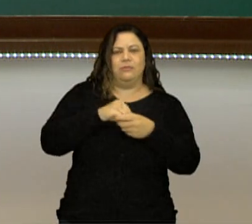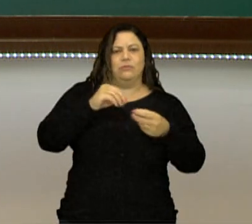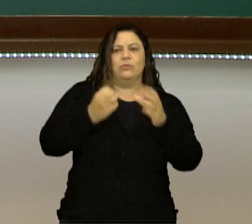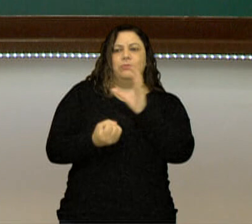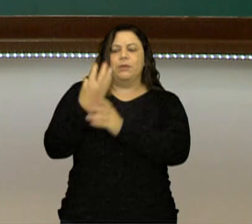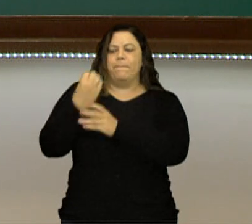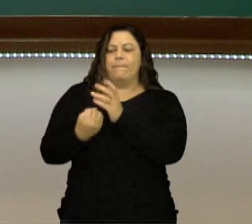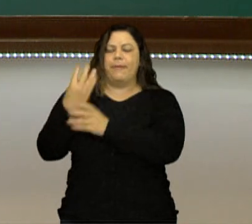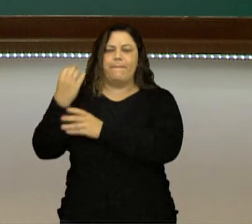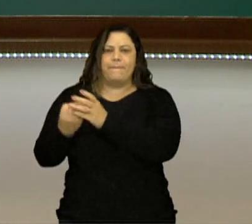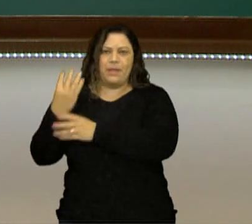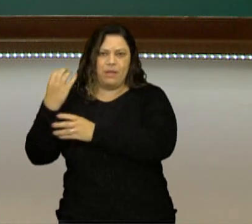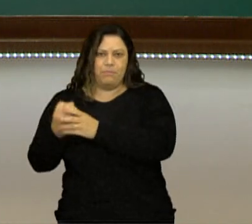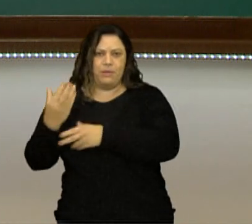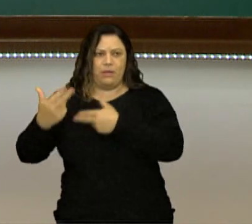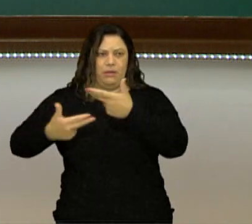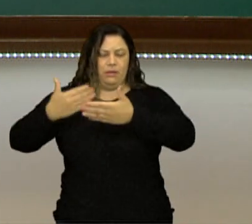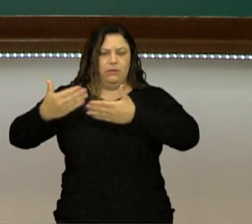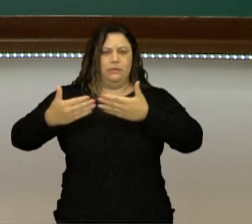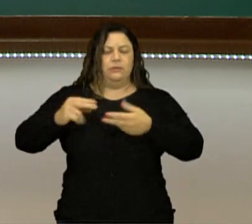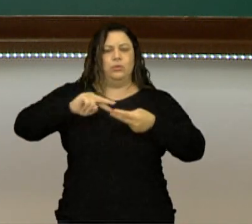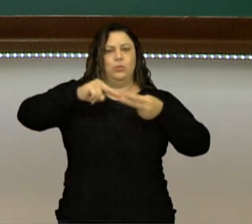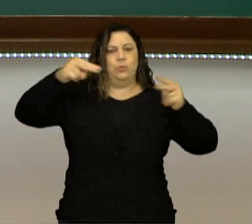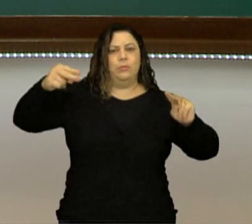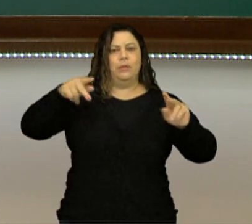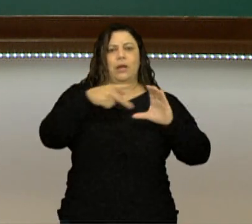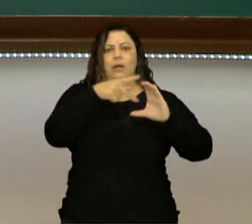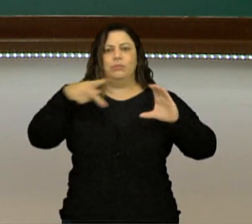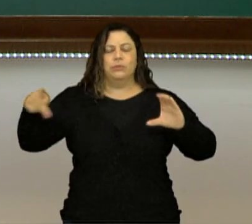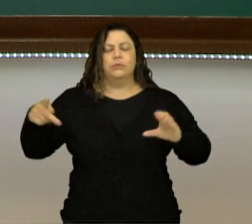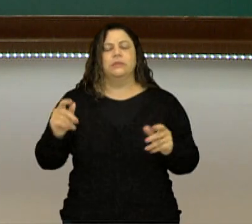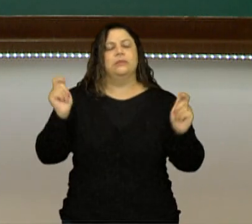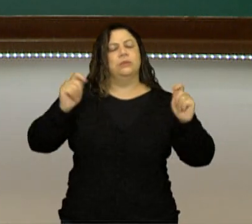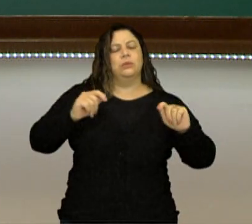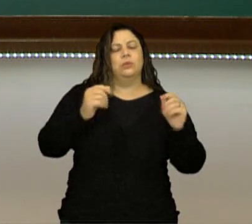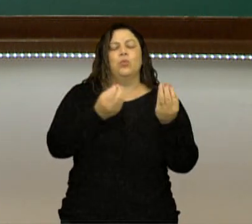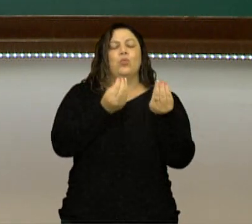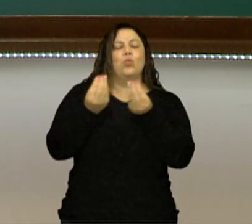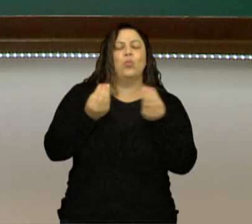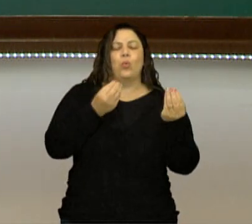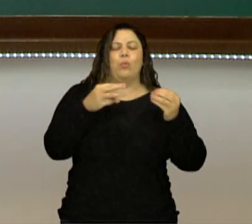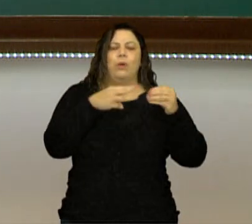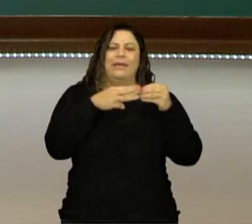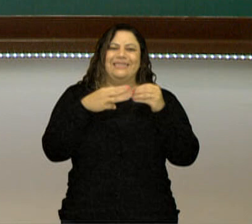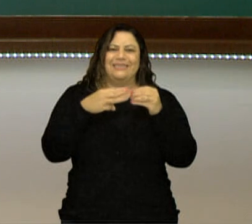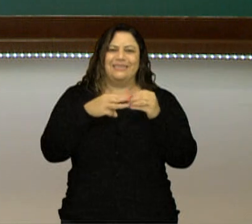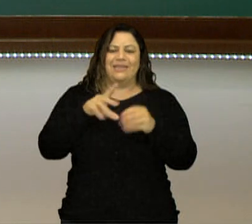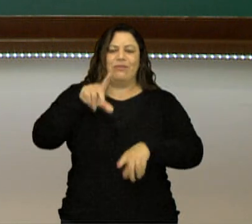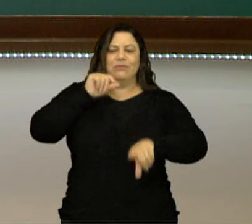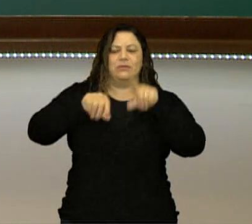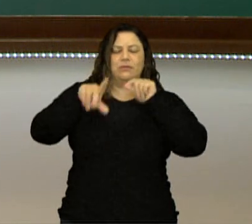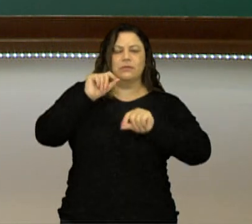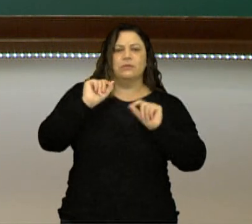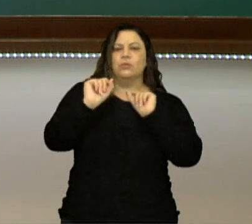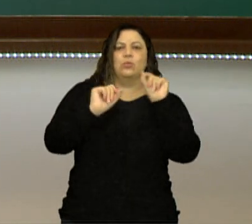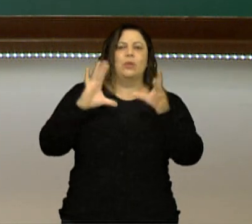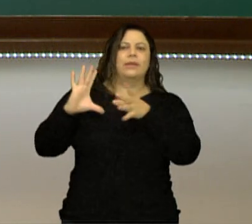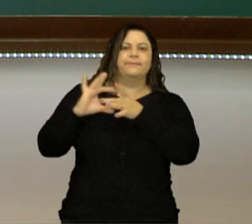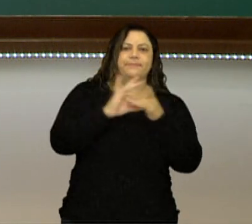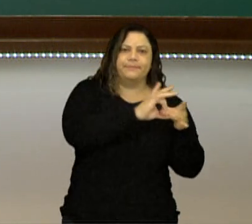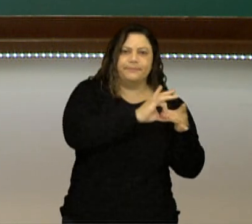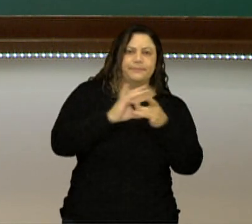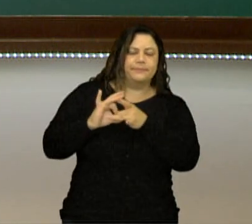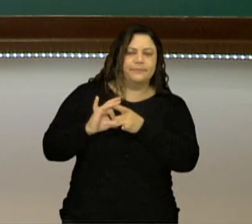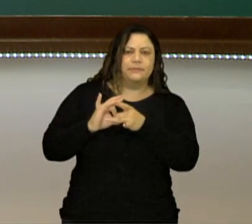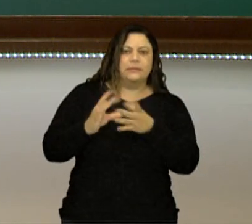vai ser convertido numa proteína. Como as células decidem quais genes ligar? Também vamos entender esse